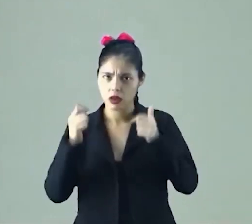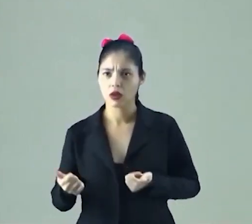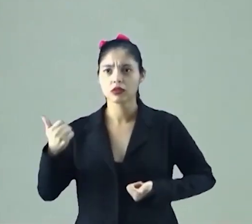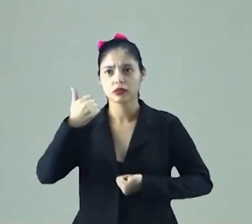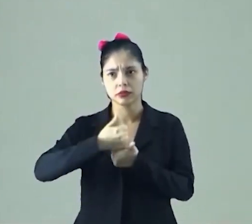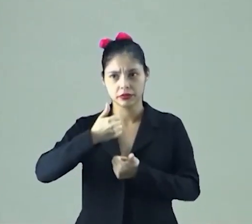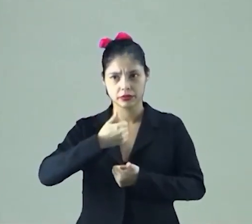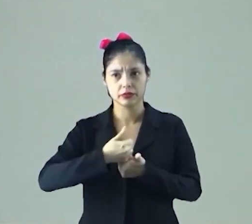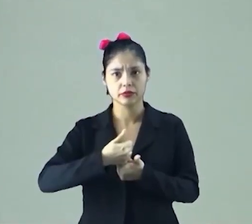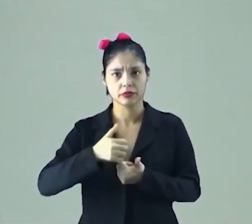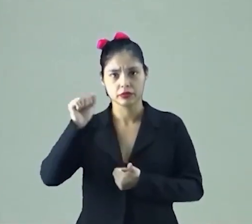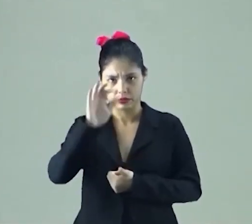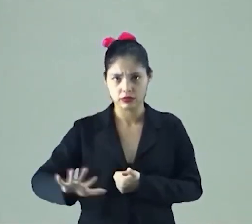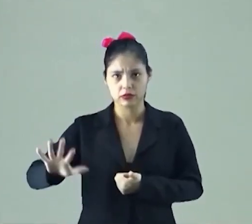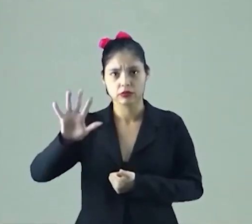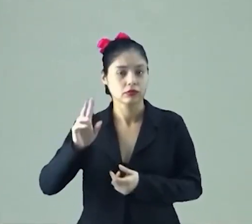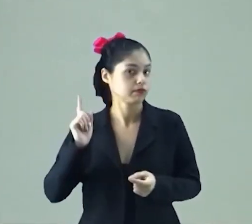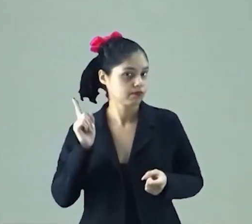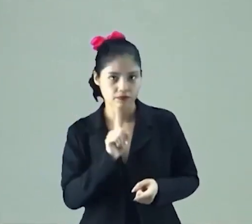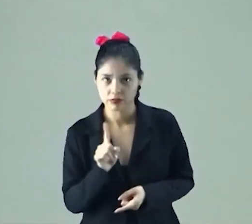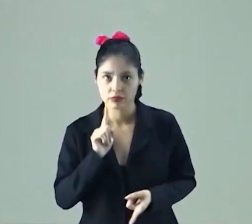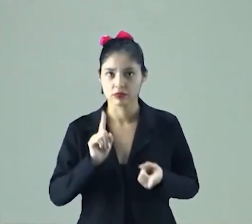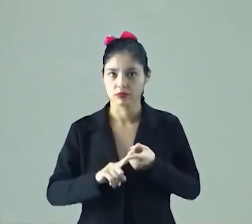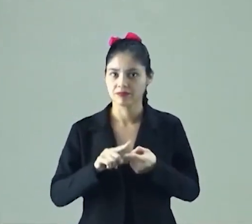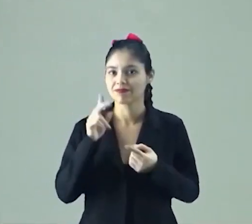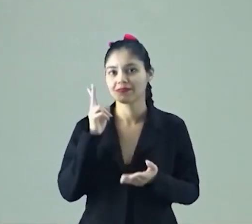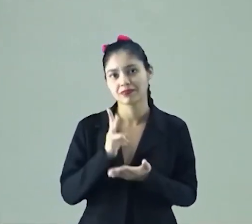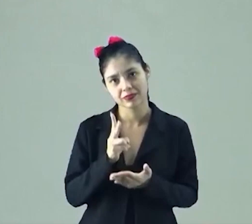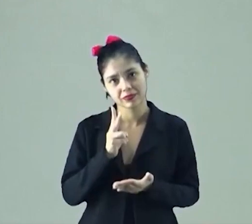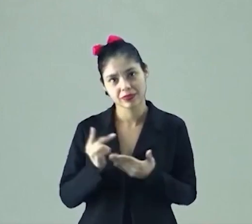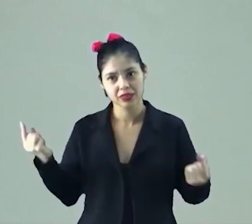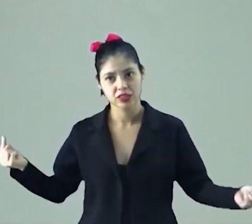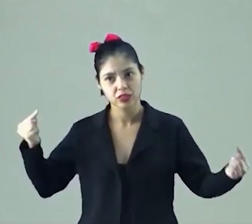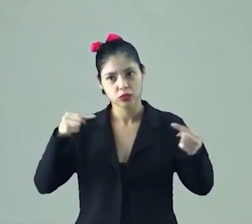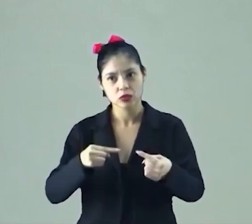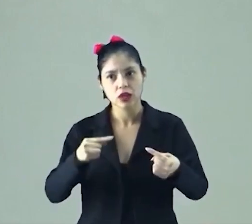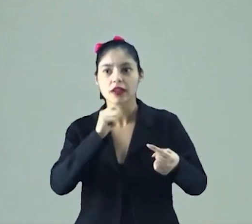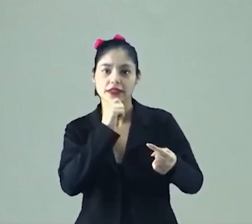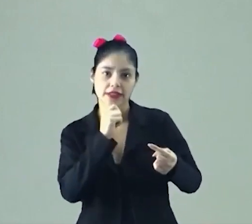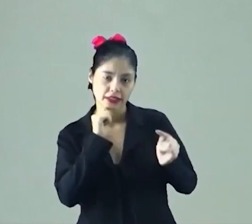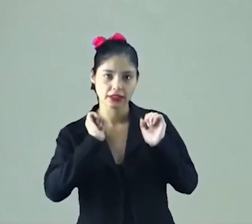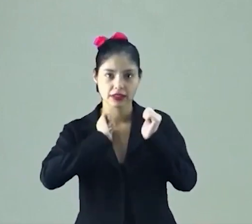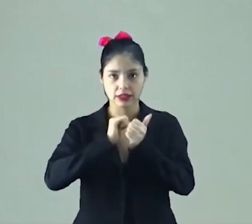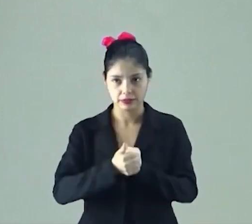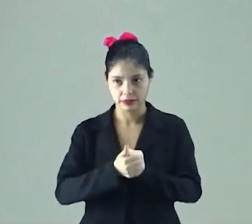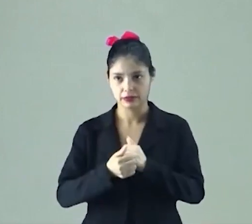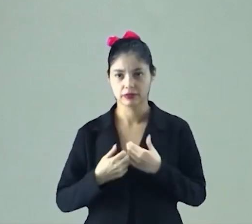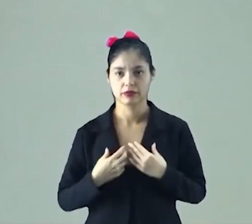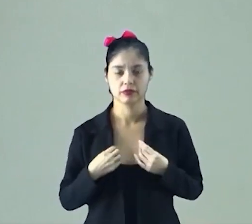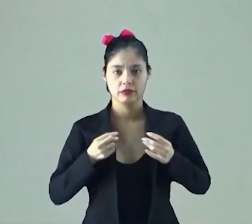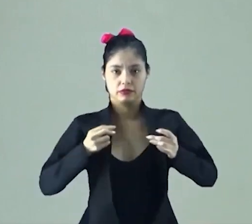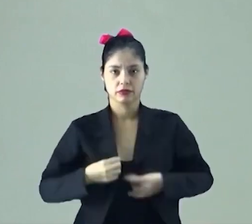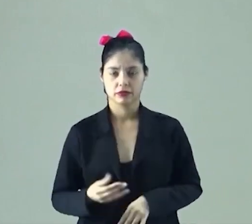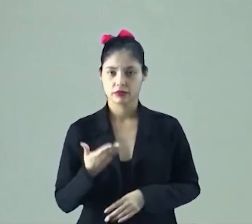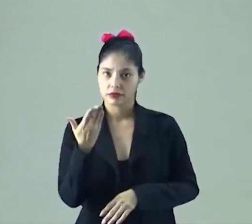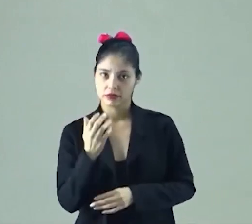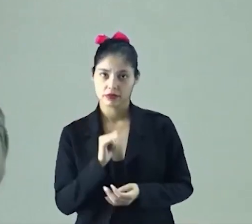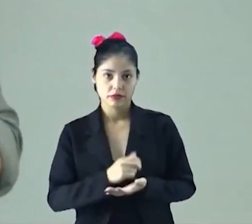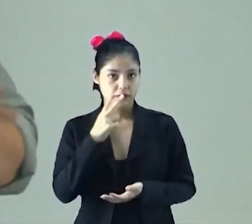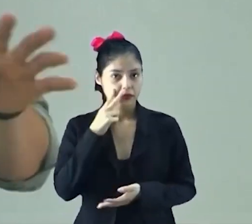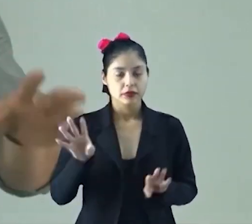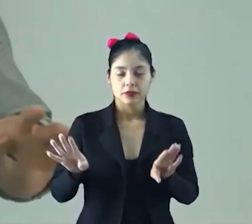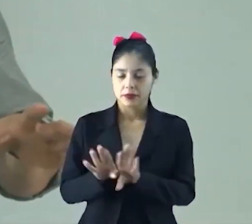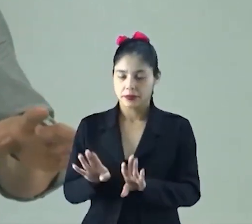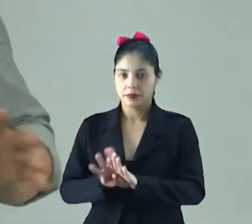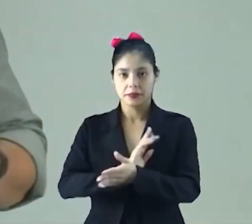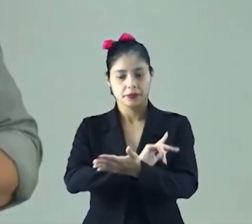ocupar a Ásia, lá onde está o tigre? Não, porque eles vão competir pelo mesmo recurso, além das suas adaptações. Então, é para vocês verem que